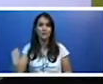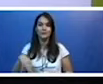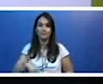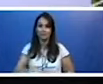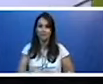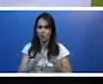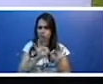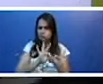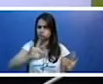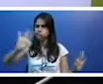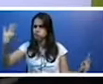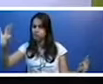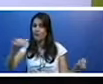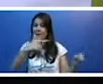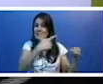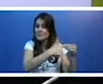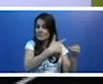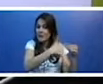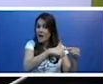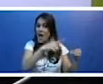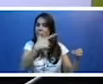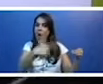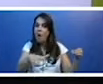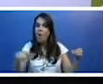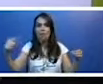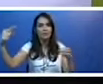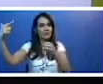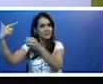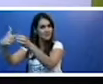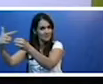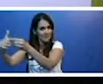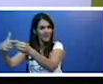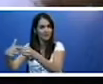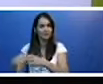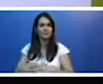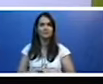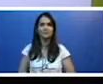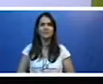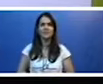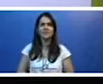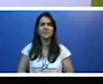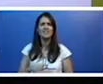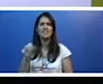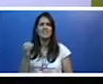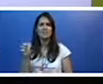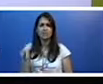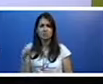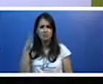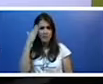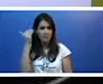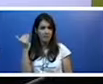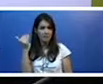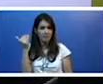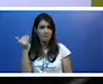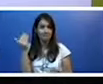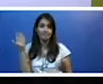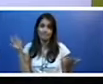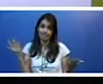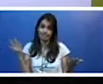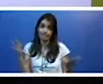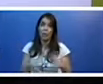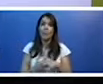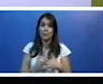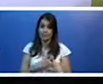Tá. Dá para saber qual que é a distância se eu deixar em centímetros? Fica complicado,